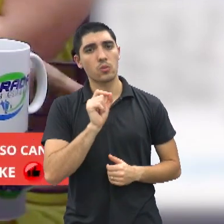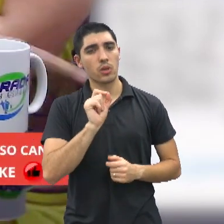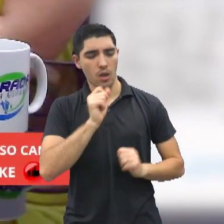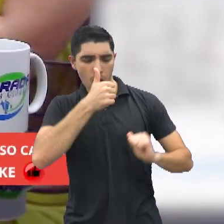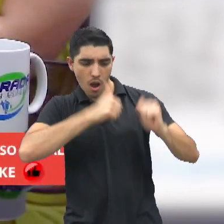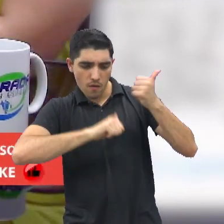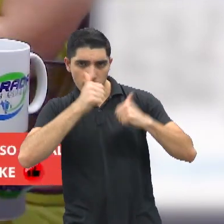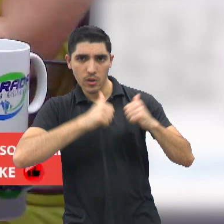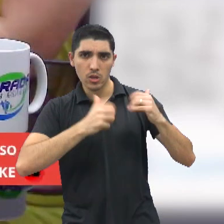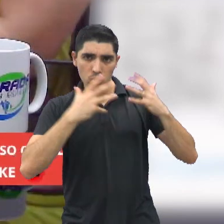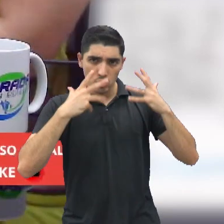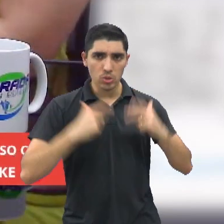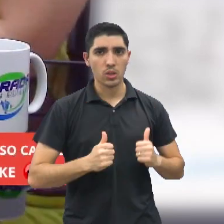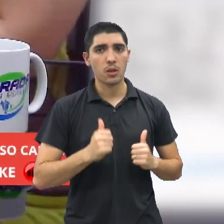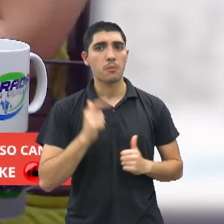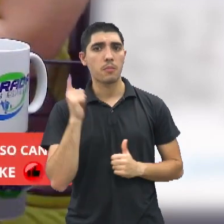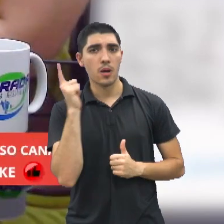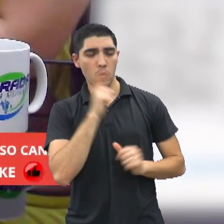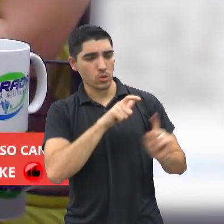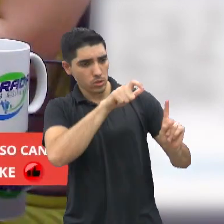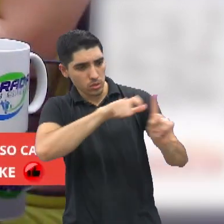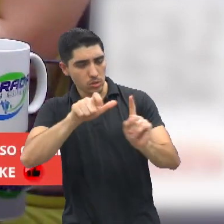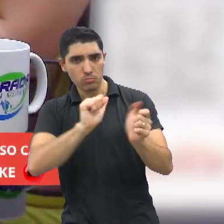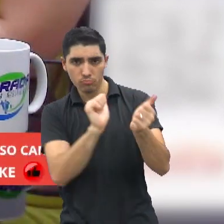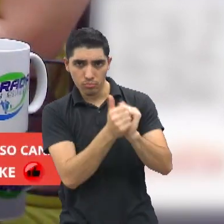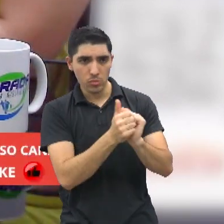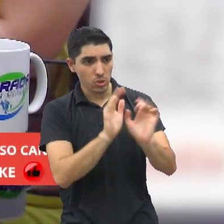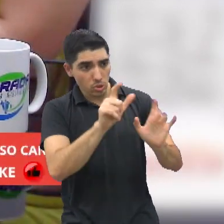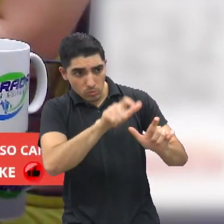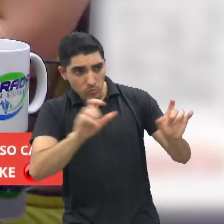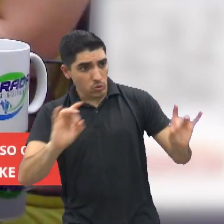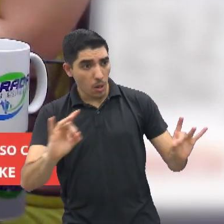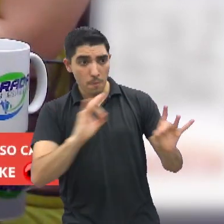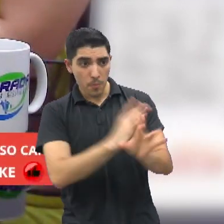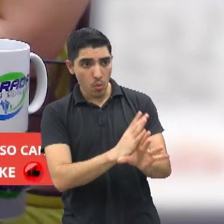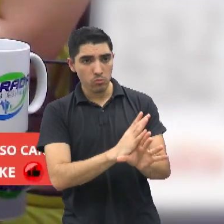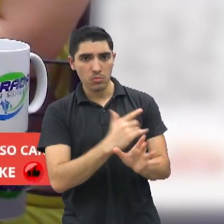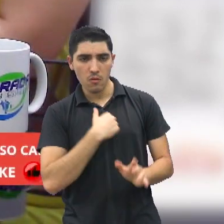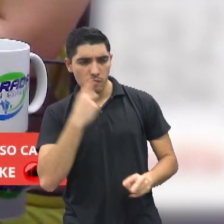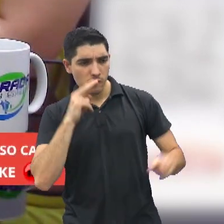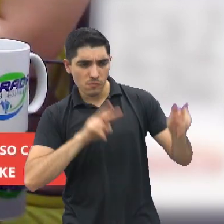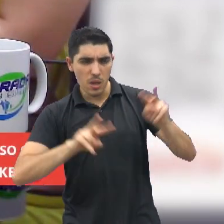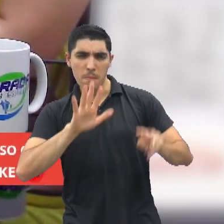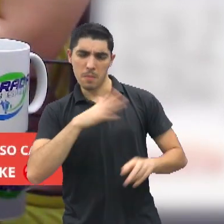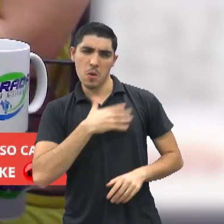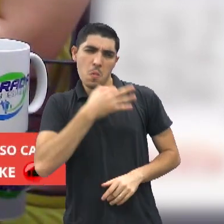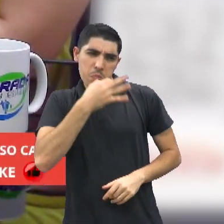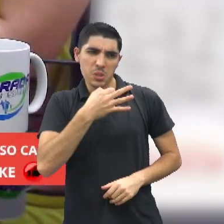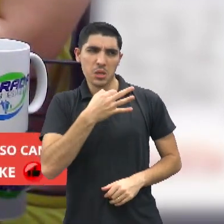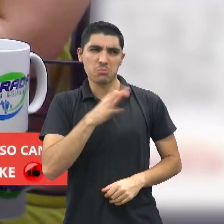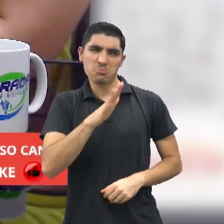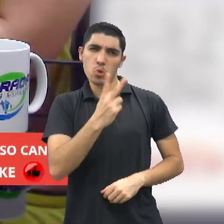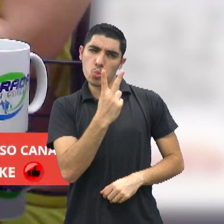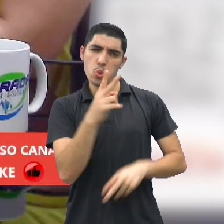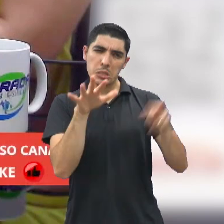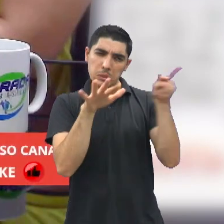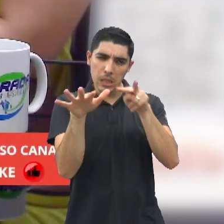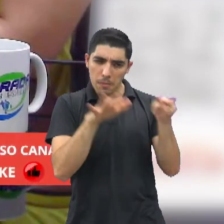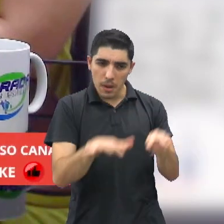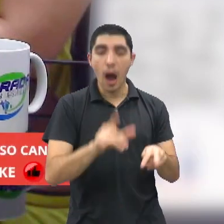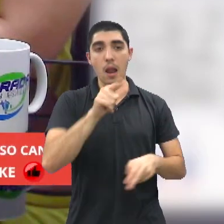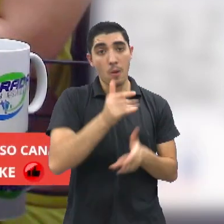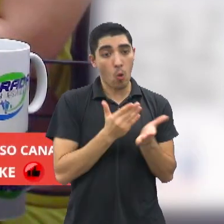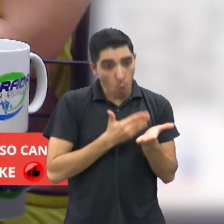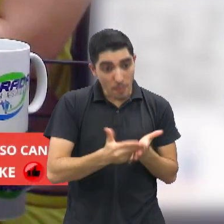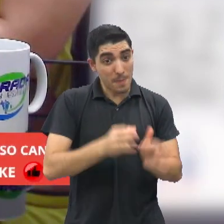atletas para que eles estejam prontos acredito eu para mim ali na segunda semana para que a gente possa começar a realmente